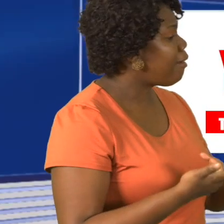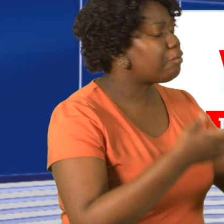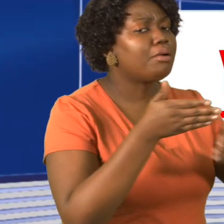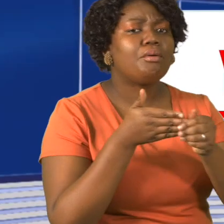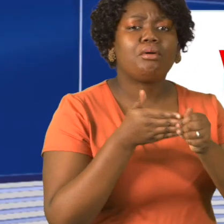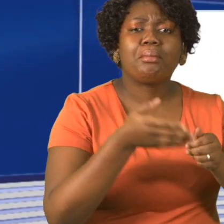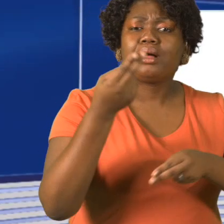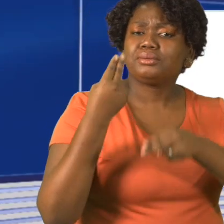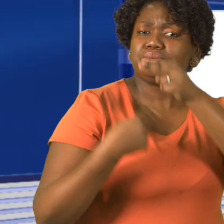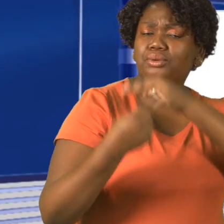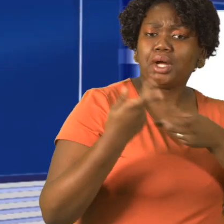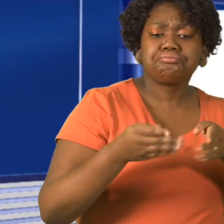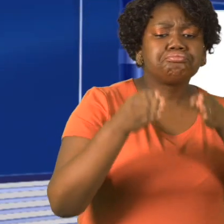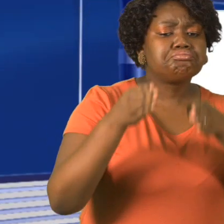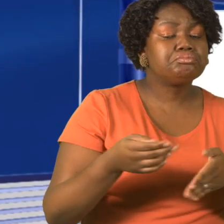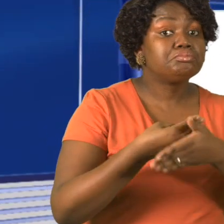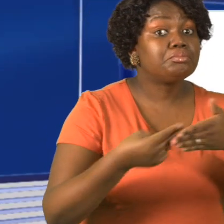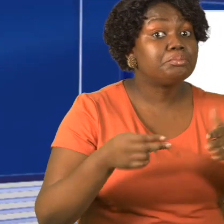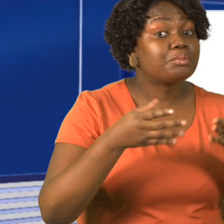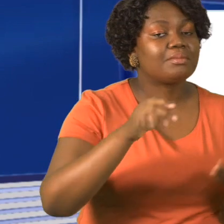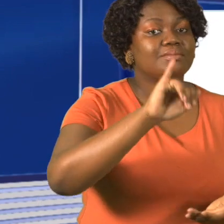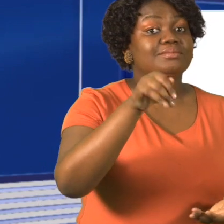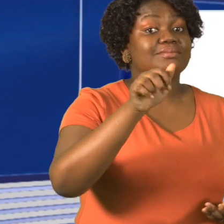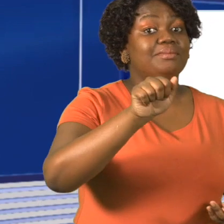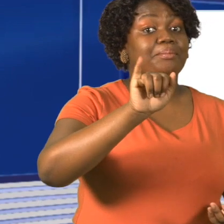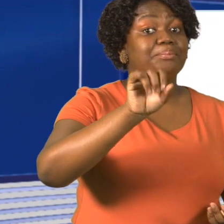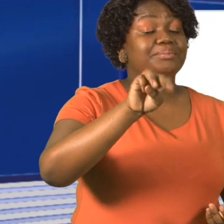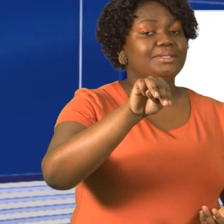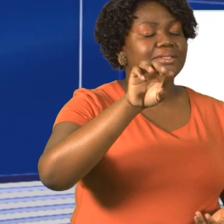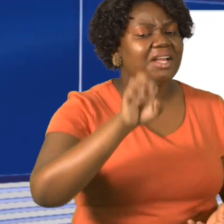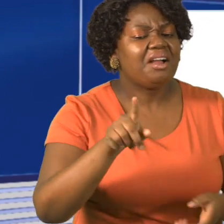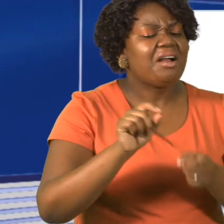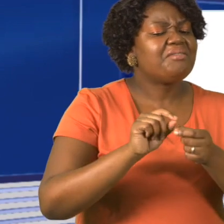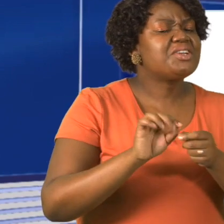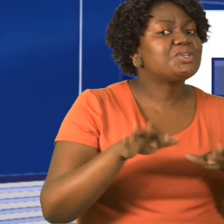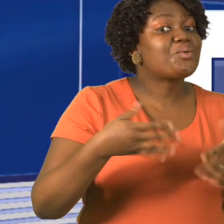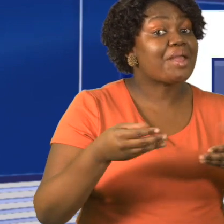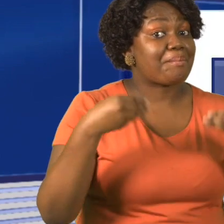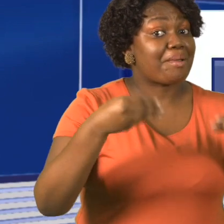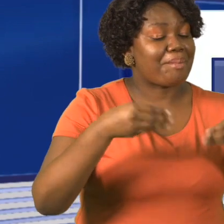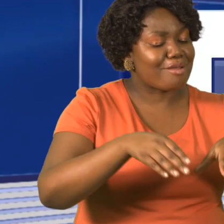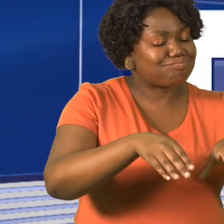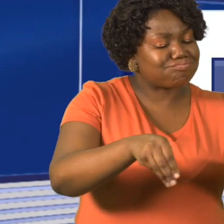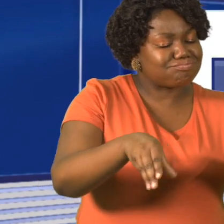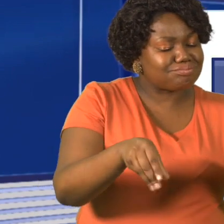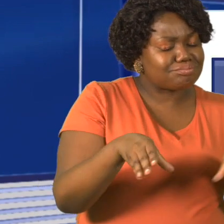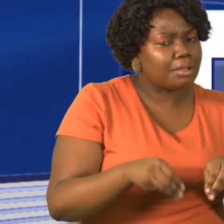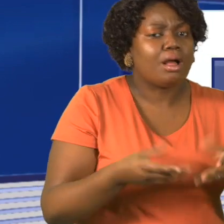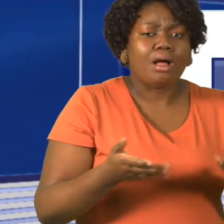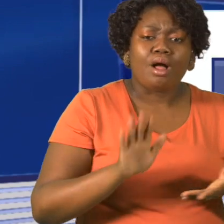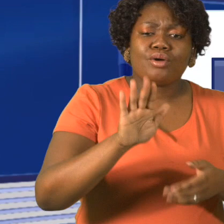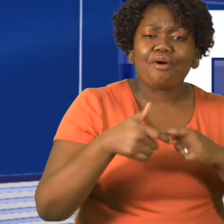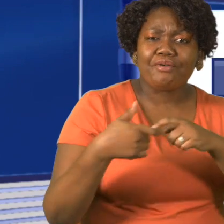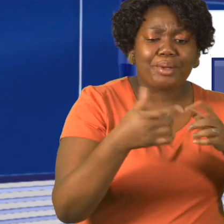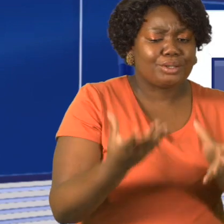Neste bloco, acompanhe a história de Jaime, um jovem artesão que juntamente com a sua família transforma